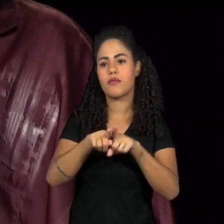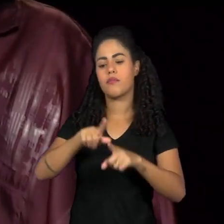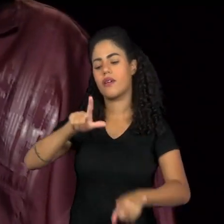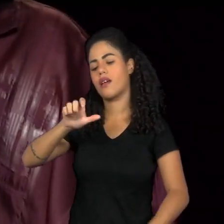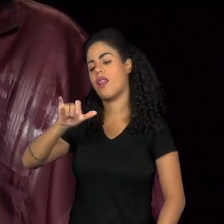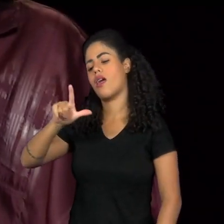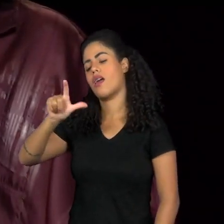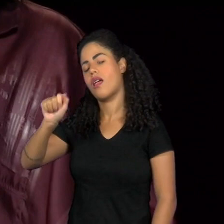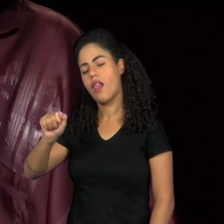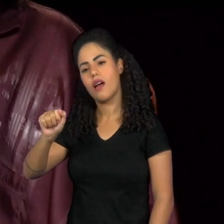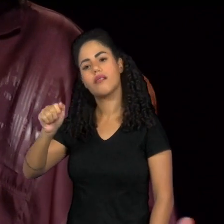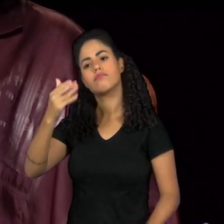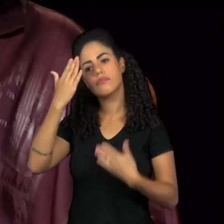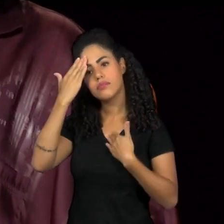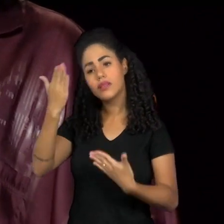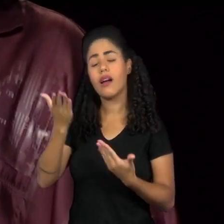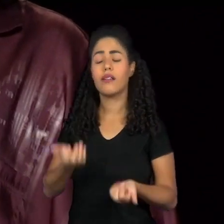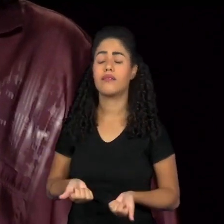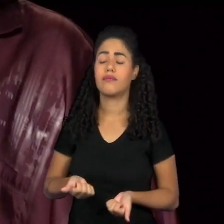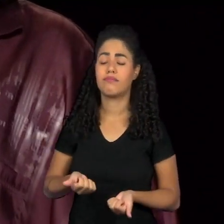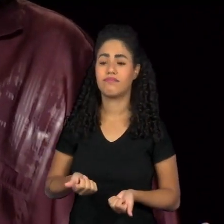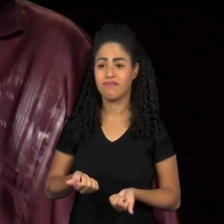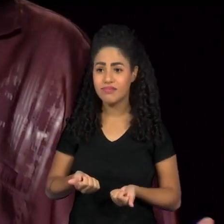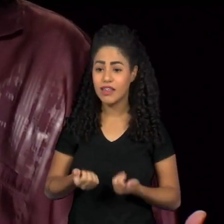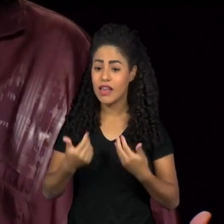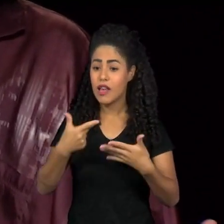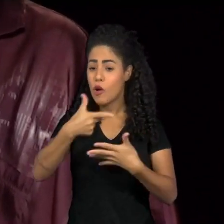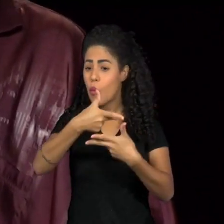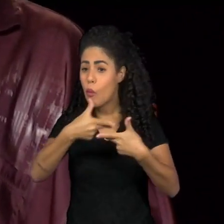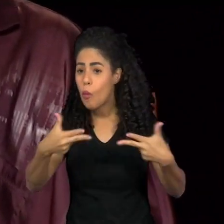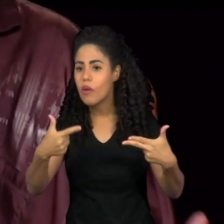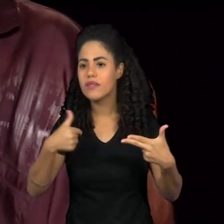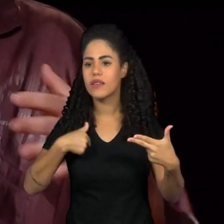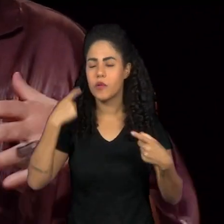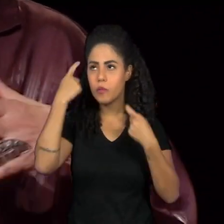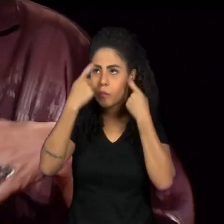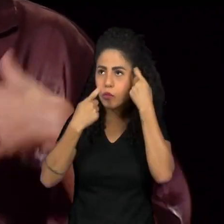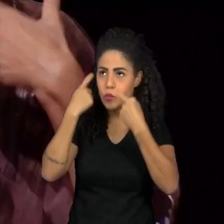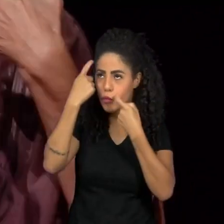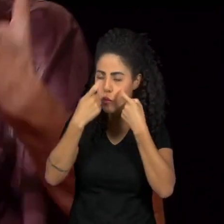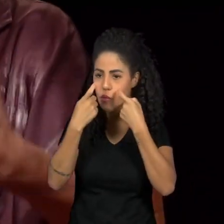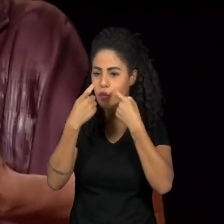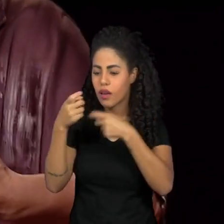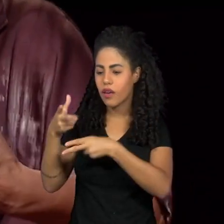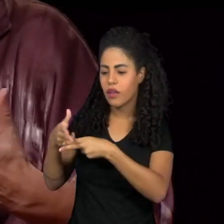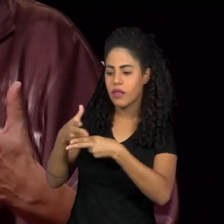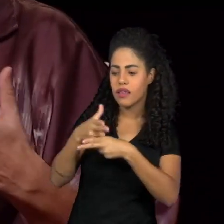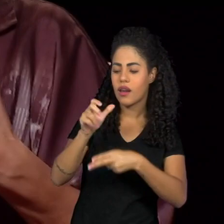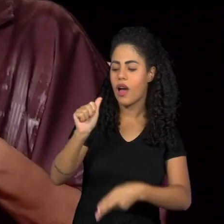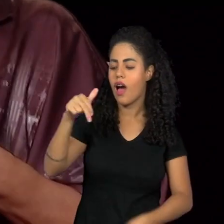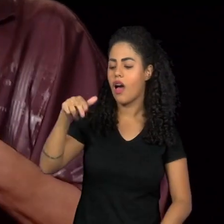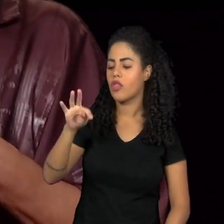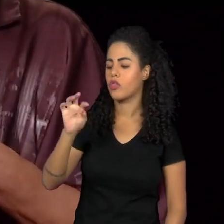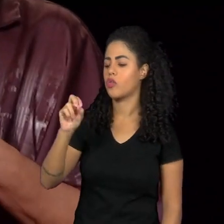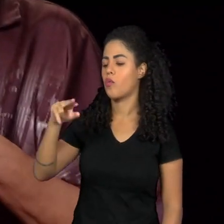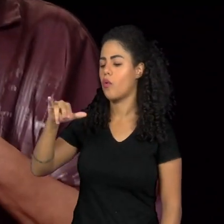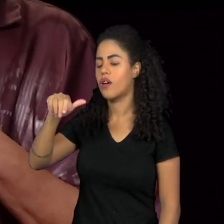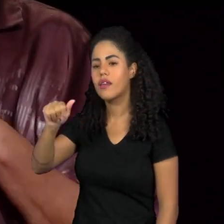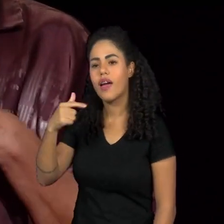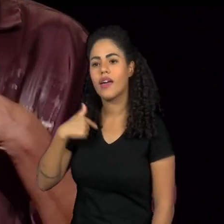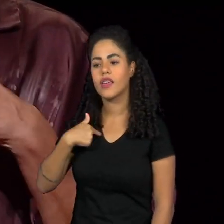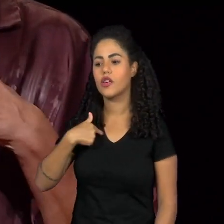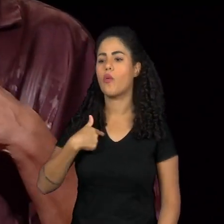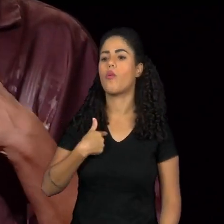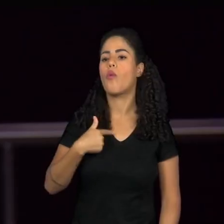porque realmente uma das coisas pelas quais eu me preocupei no Antônia foi que elas falassem, né? A